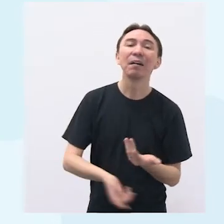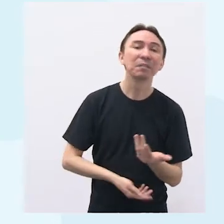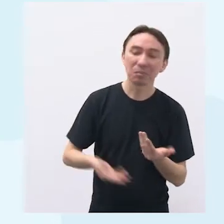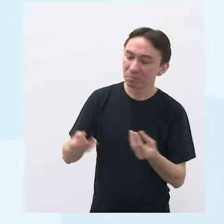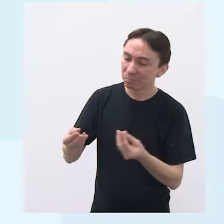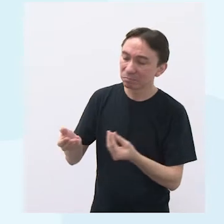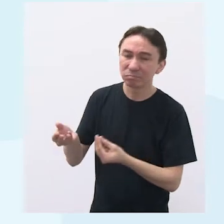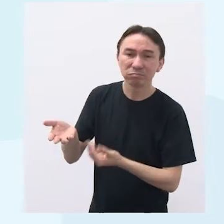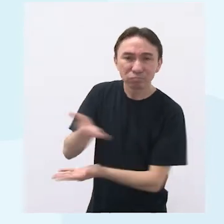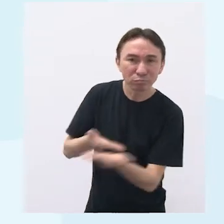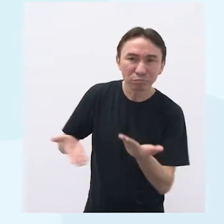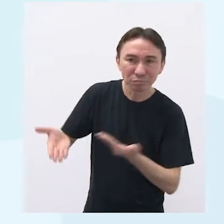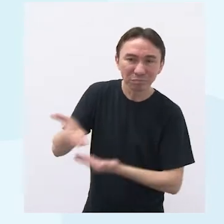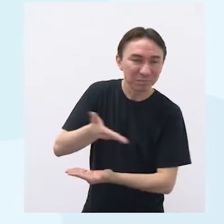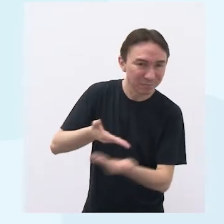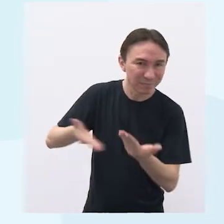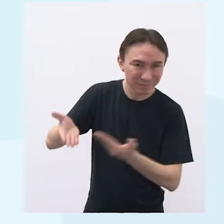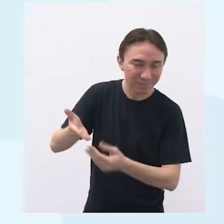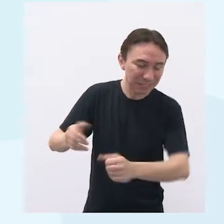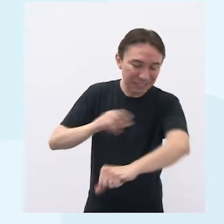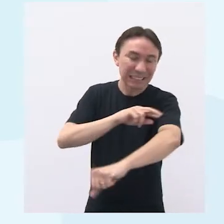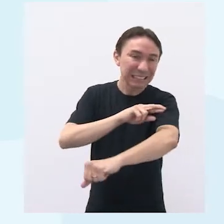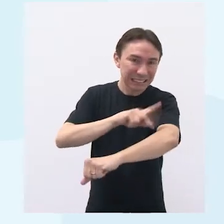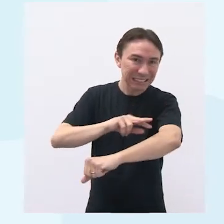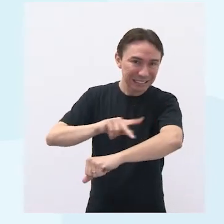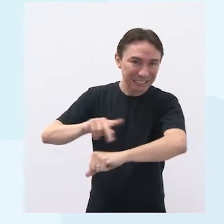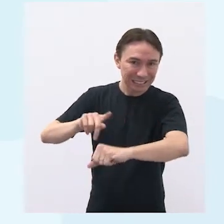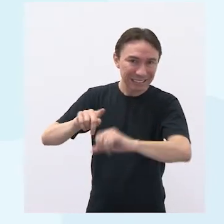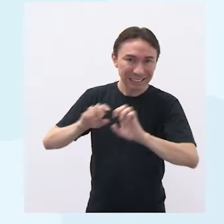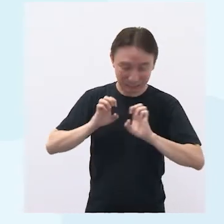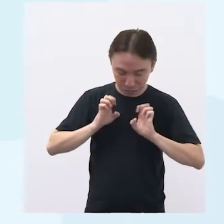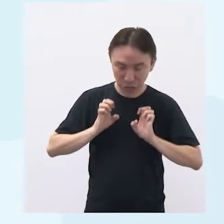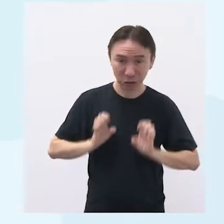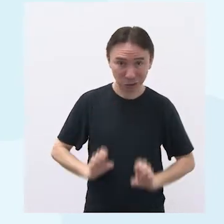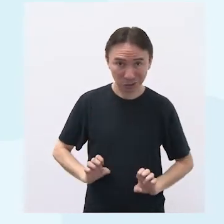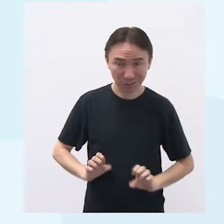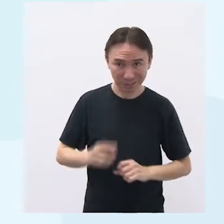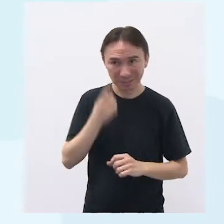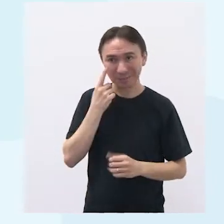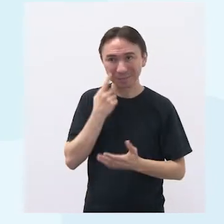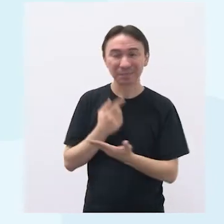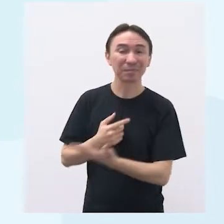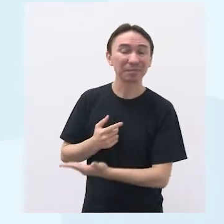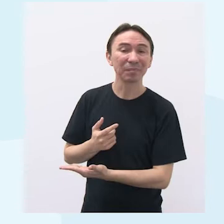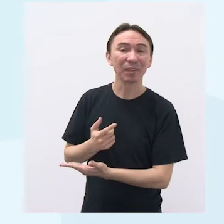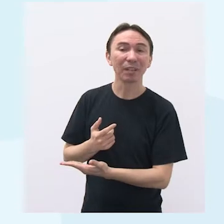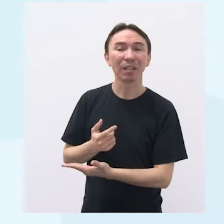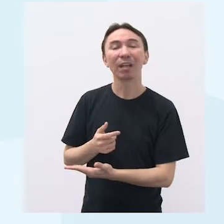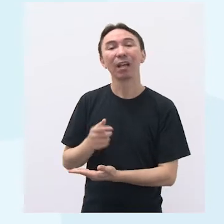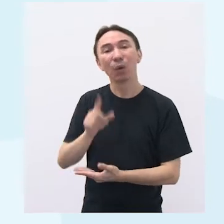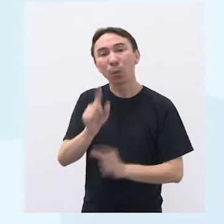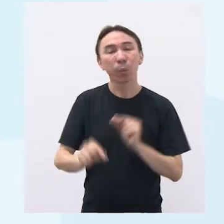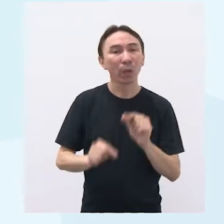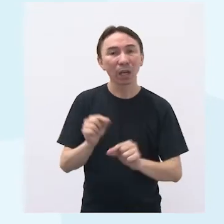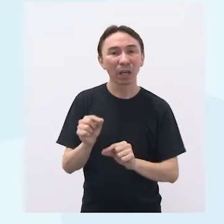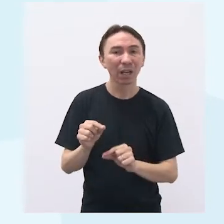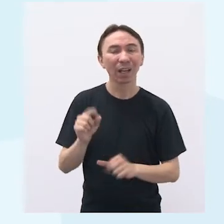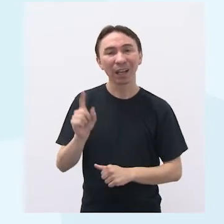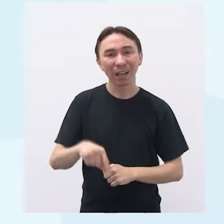está aí projetado, né? Então, a ideia sempre é bem essa, né, de trazer aí